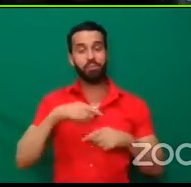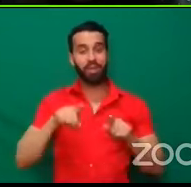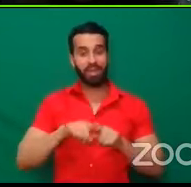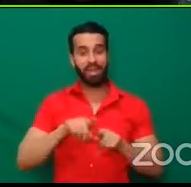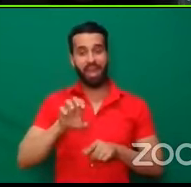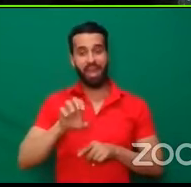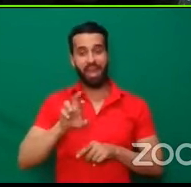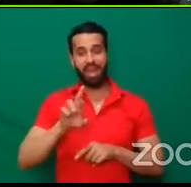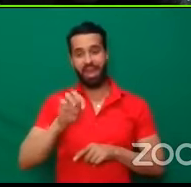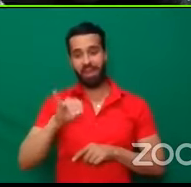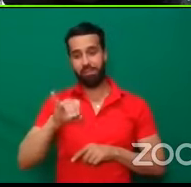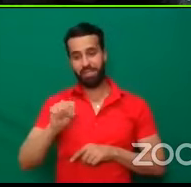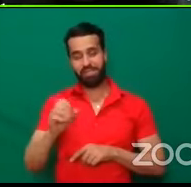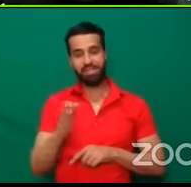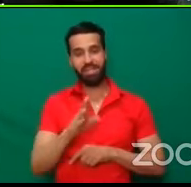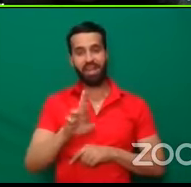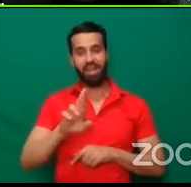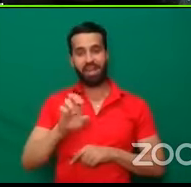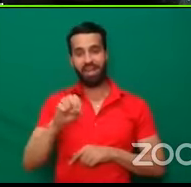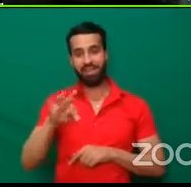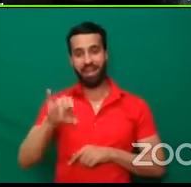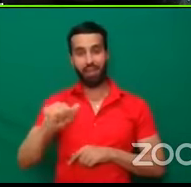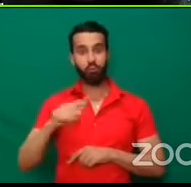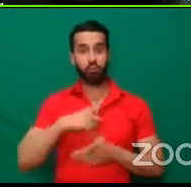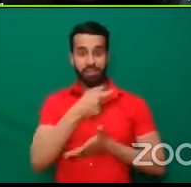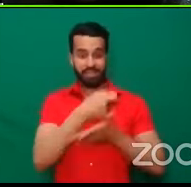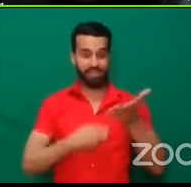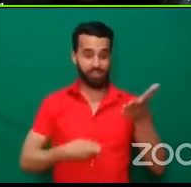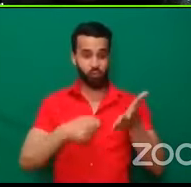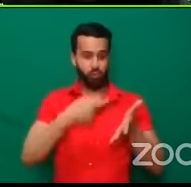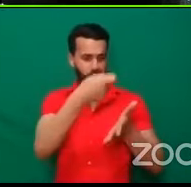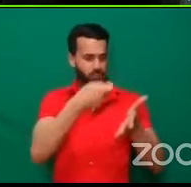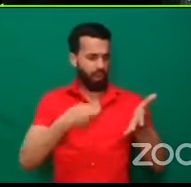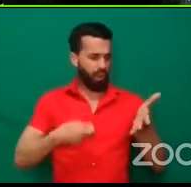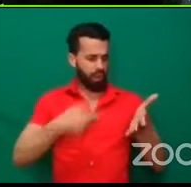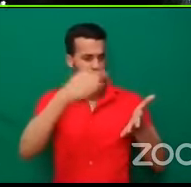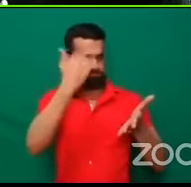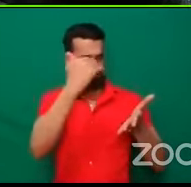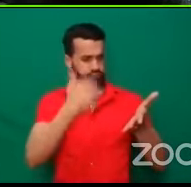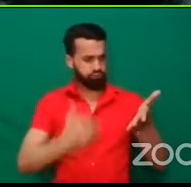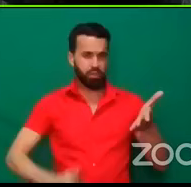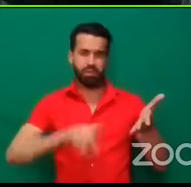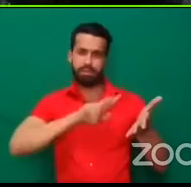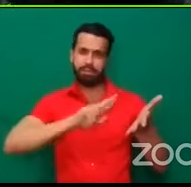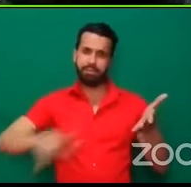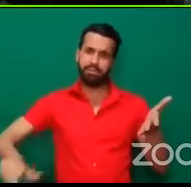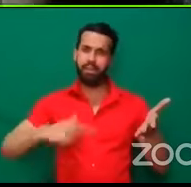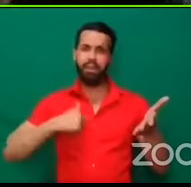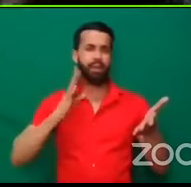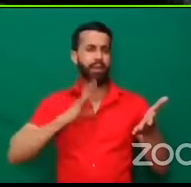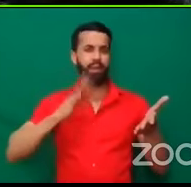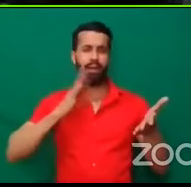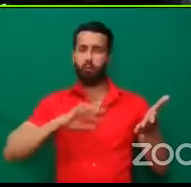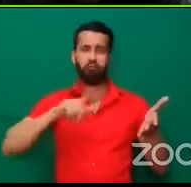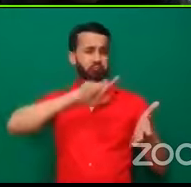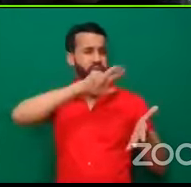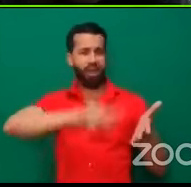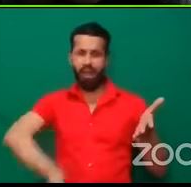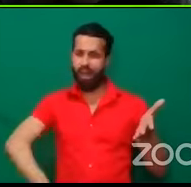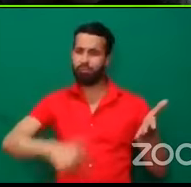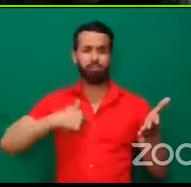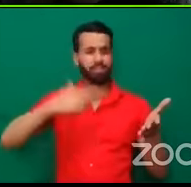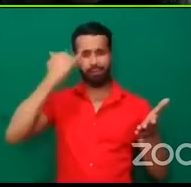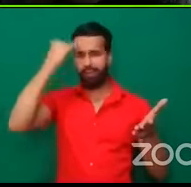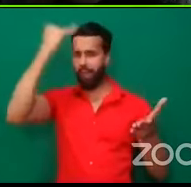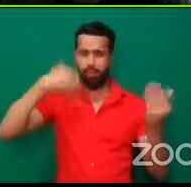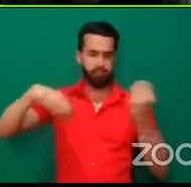né, cara? Com aqueles textos loucos deles, assim. E Gil Brother também. Ah, nossa, Gil Brother